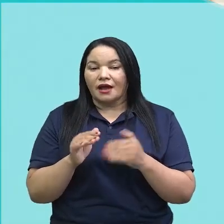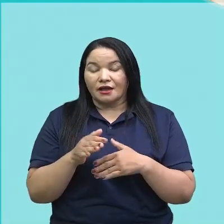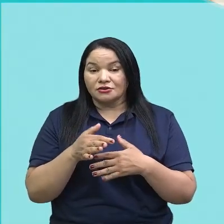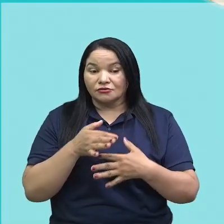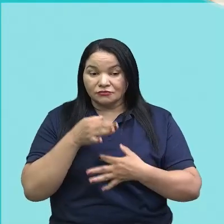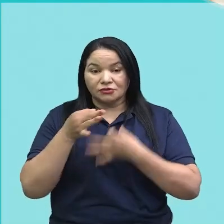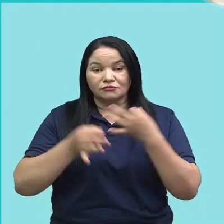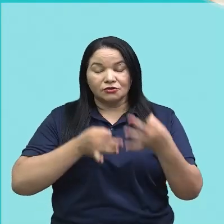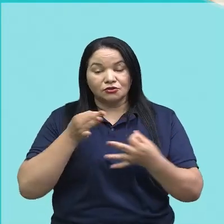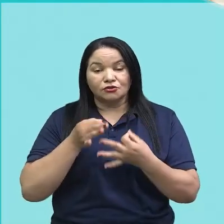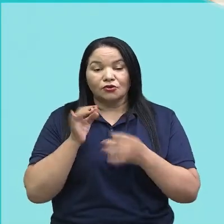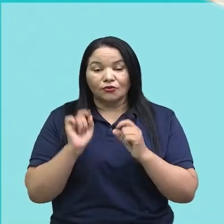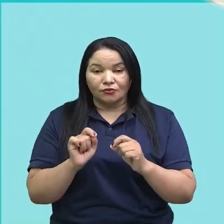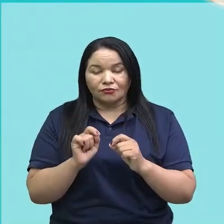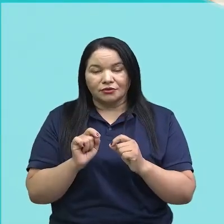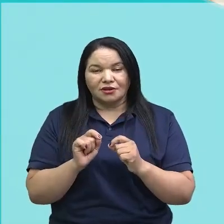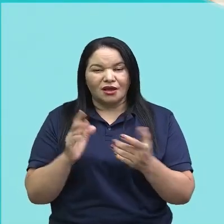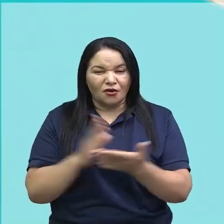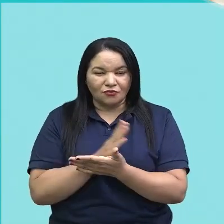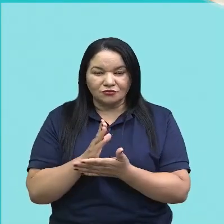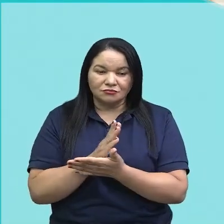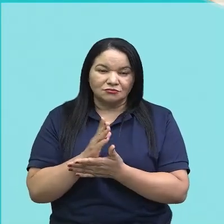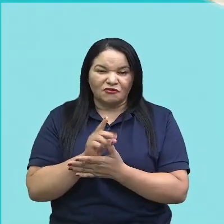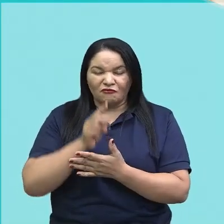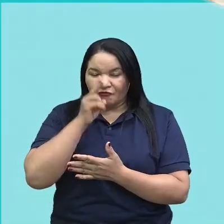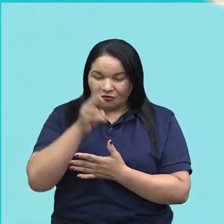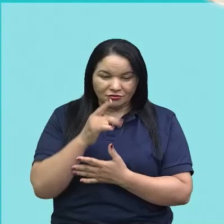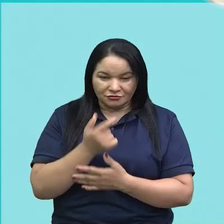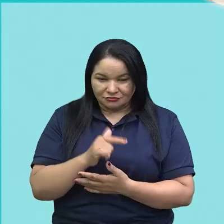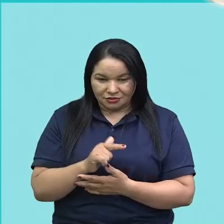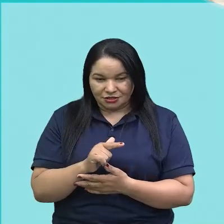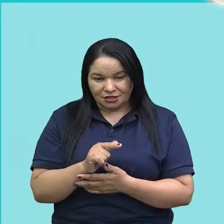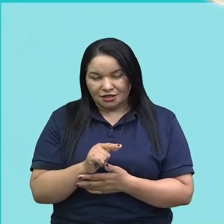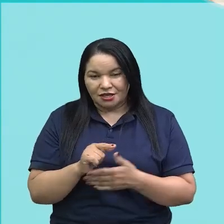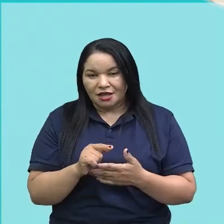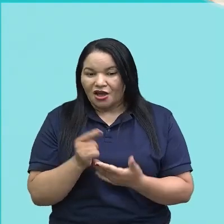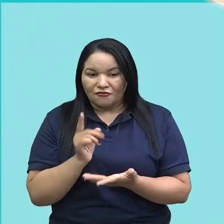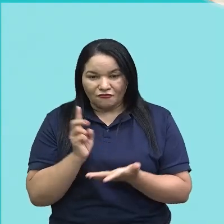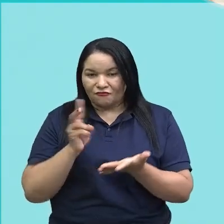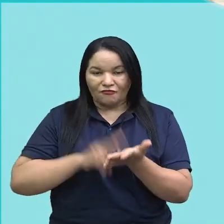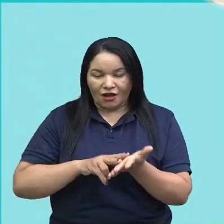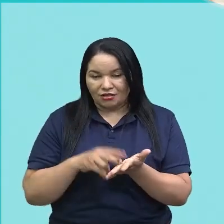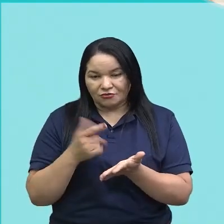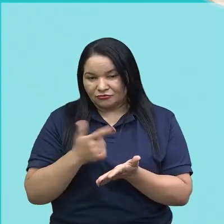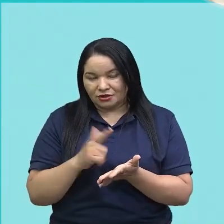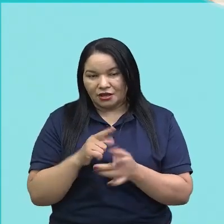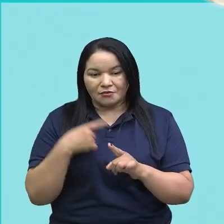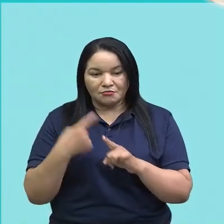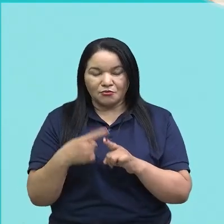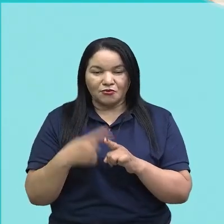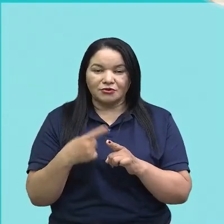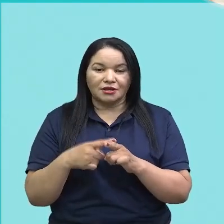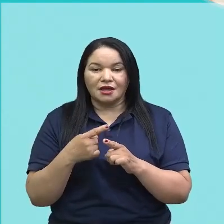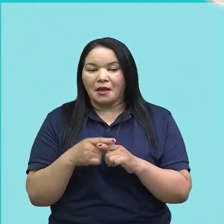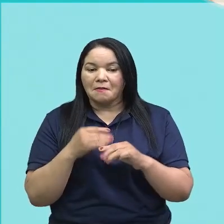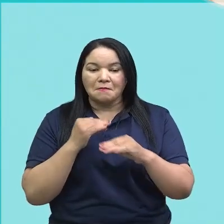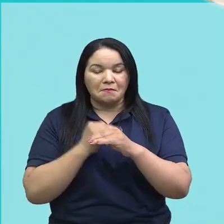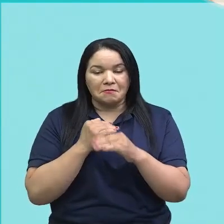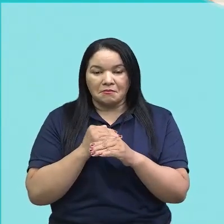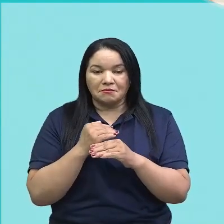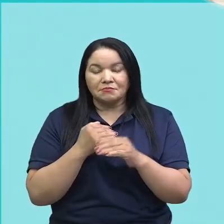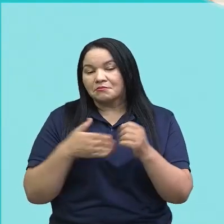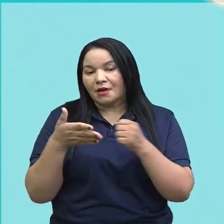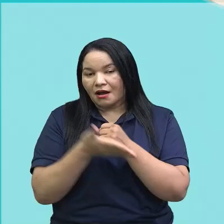argumentos. Argumentos que não são fortes, que não são tão válidos, porque se baseiam num senso comum, em